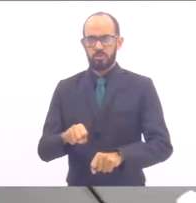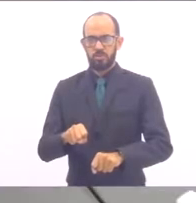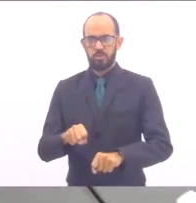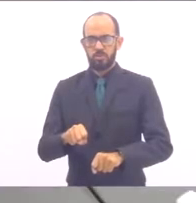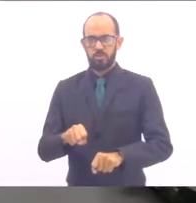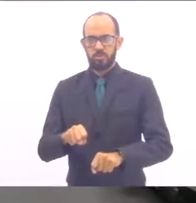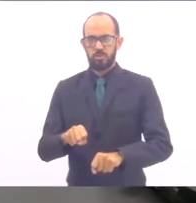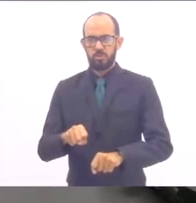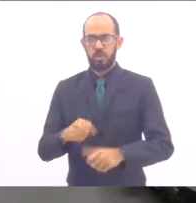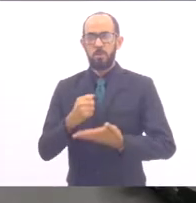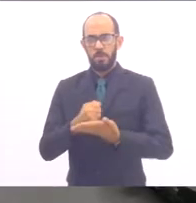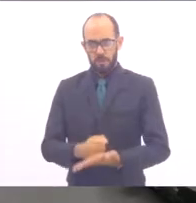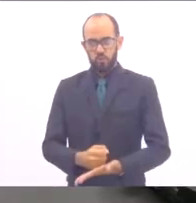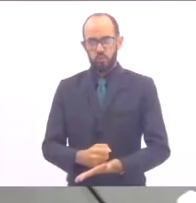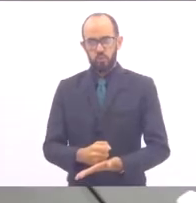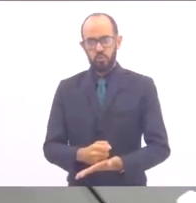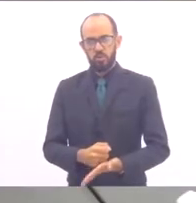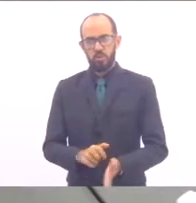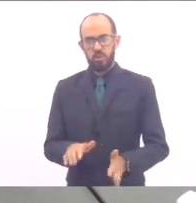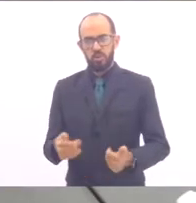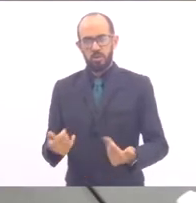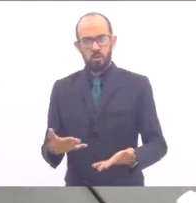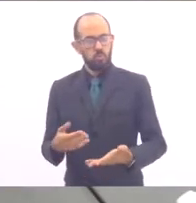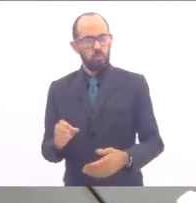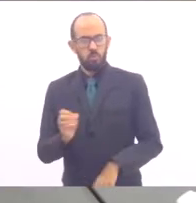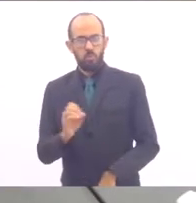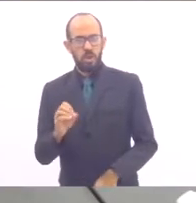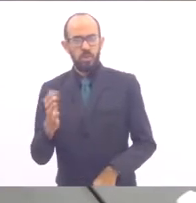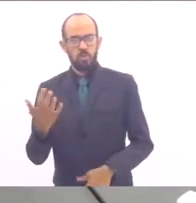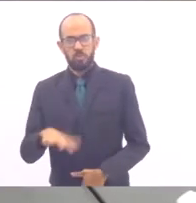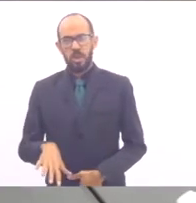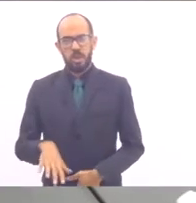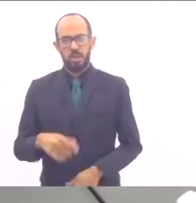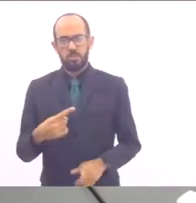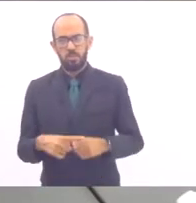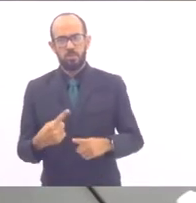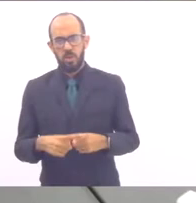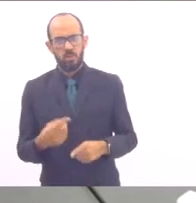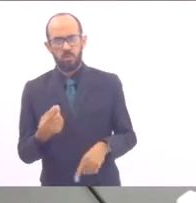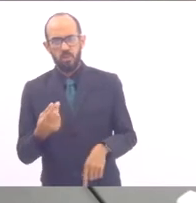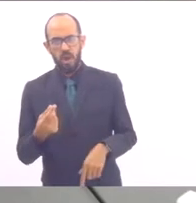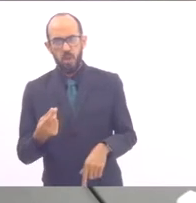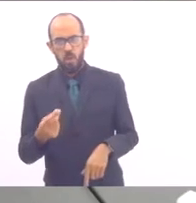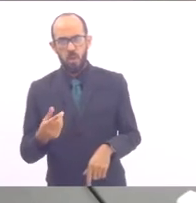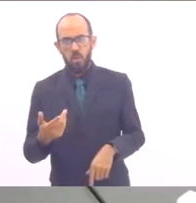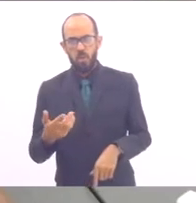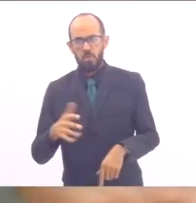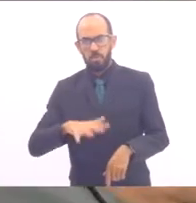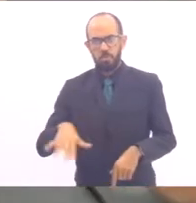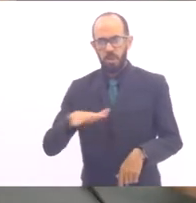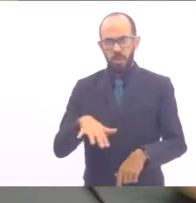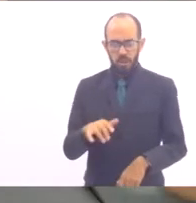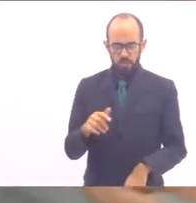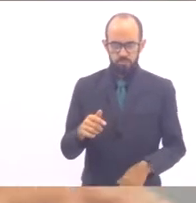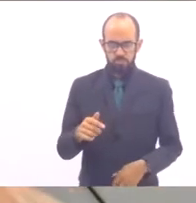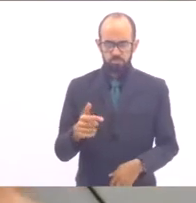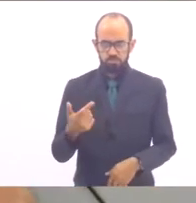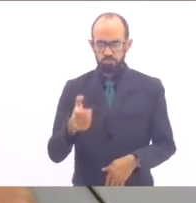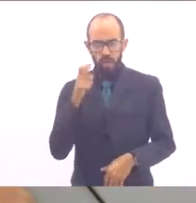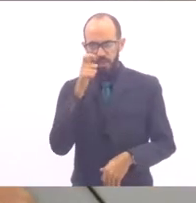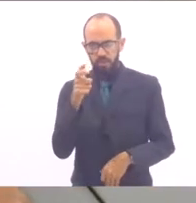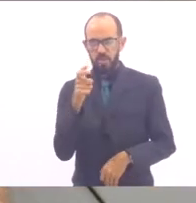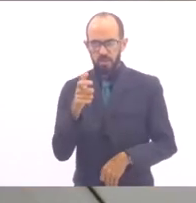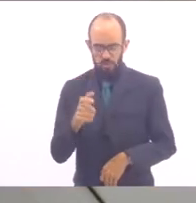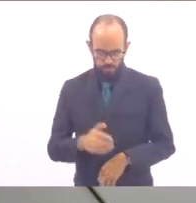Então, em peso. Então ninguém quer catar porque é o inferior, o mercado não está atrativo